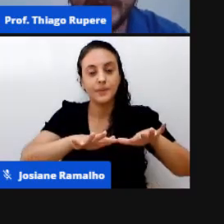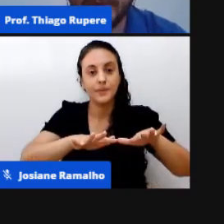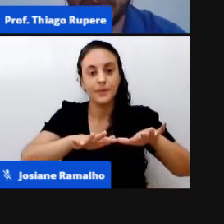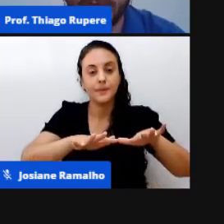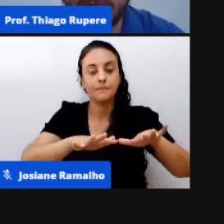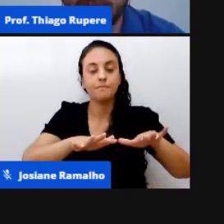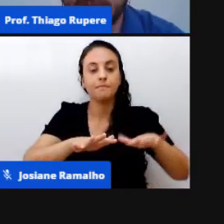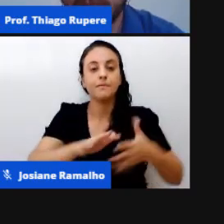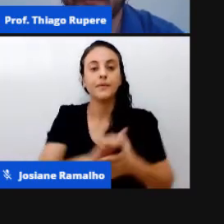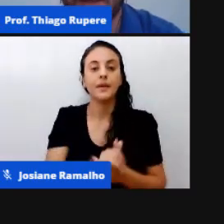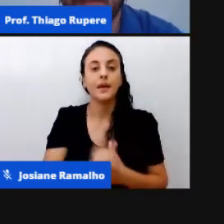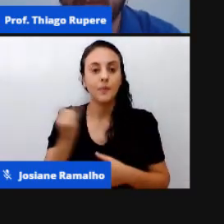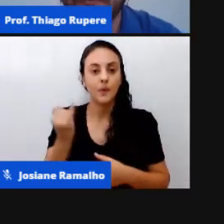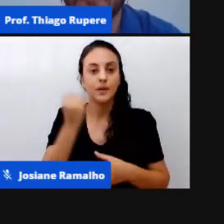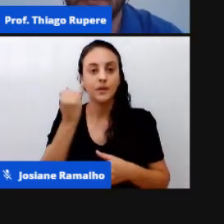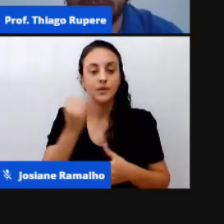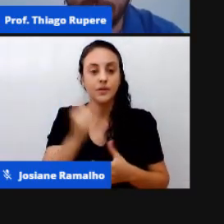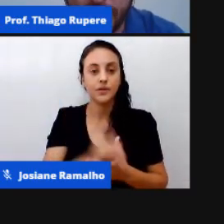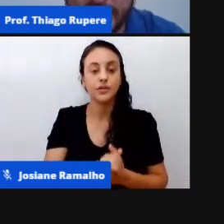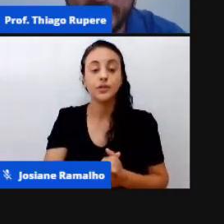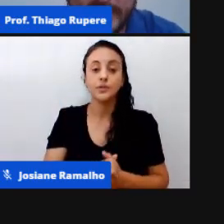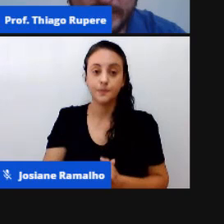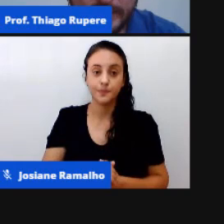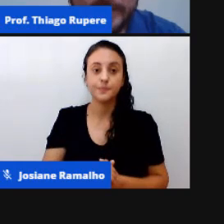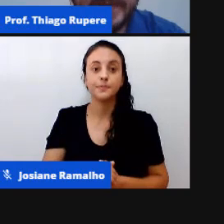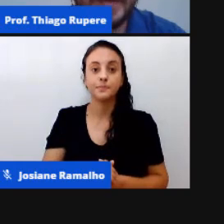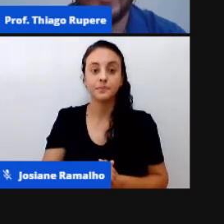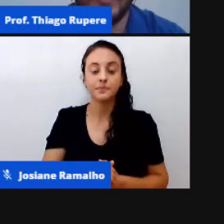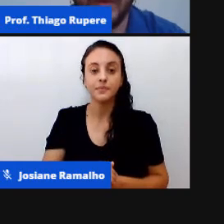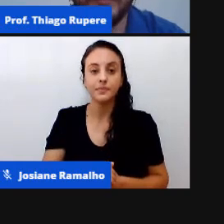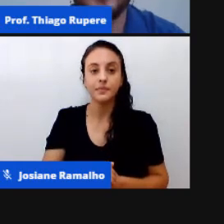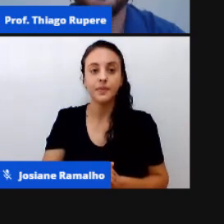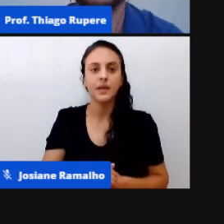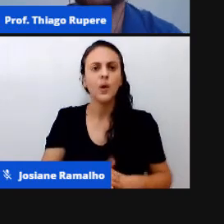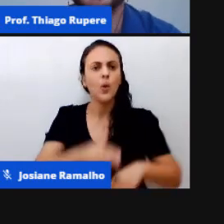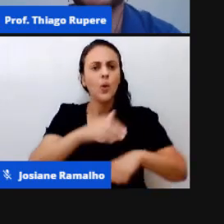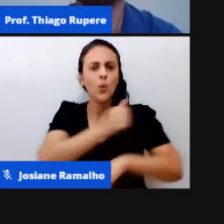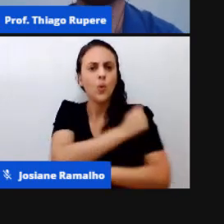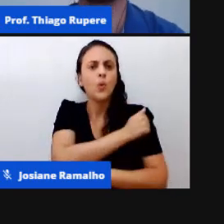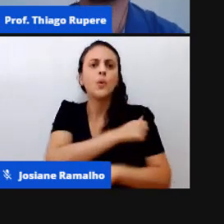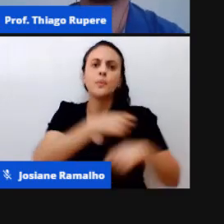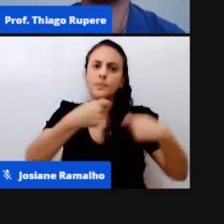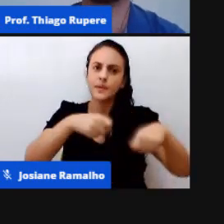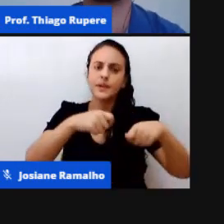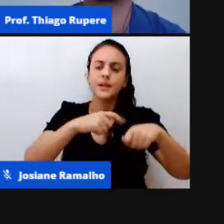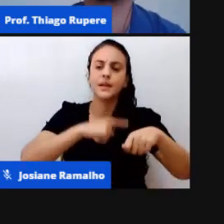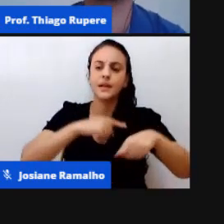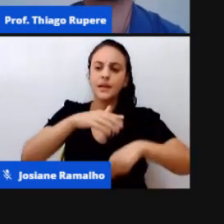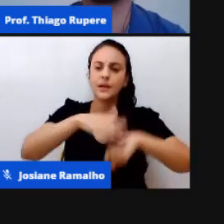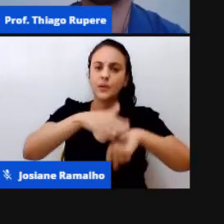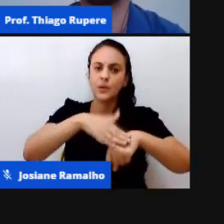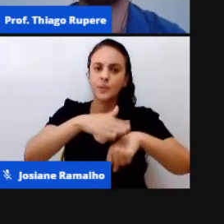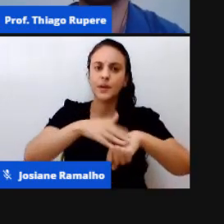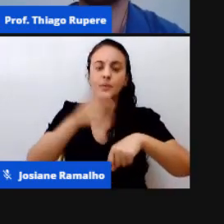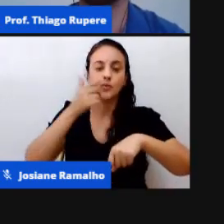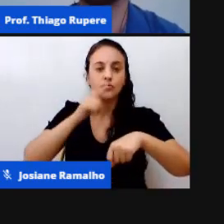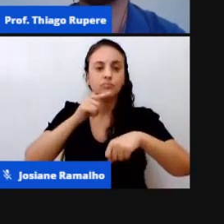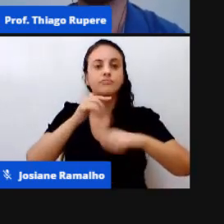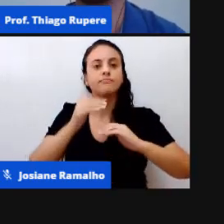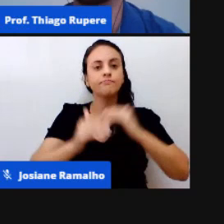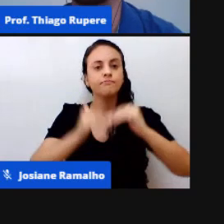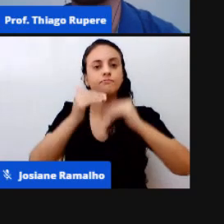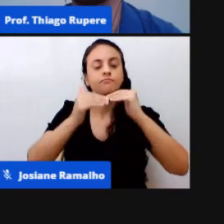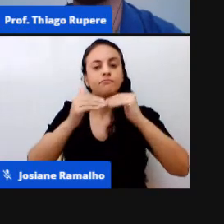aluno tem que ter autonomia para buscar, para construir o seu conhecimento. É óbvio, repito, nós vamos precisar direcionar isso